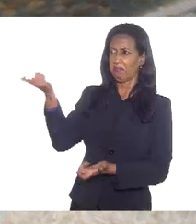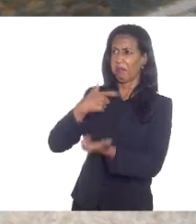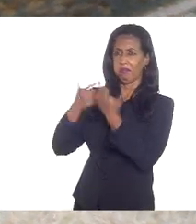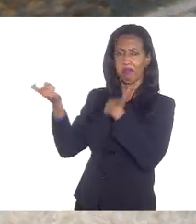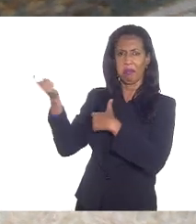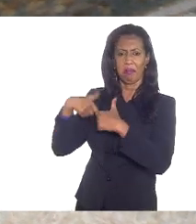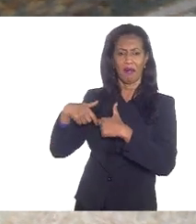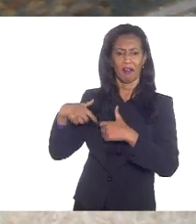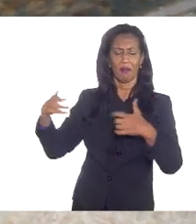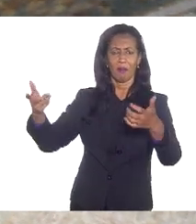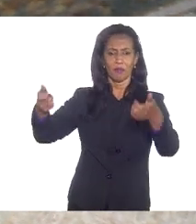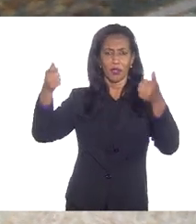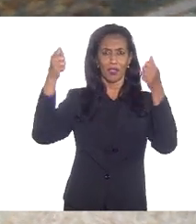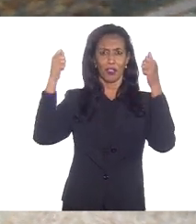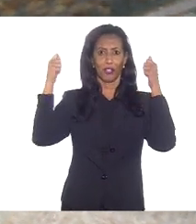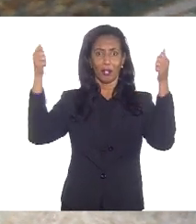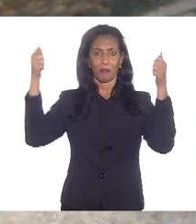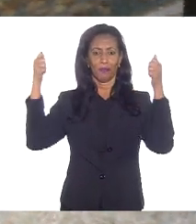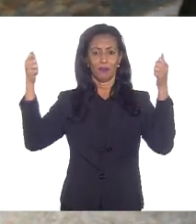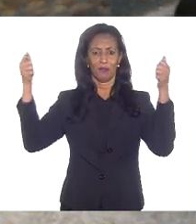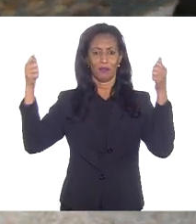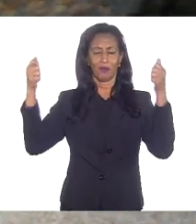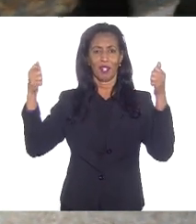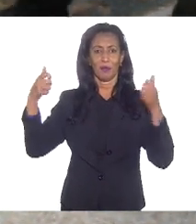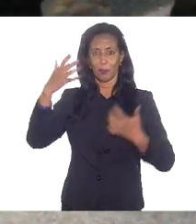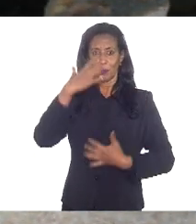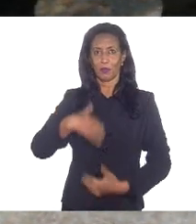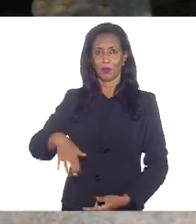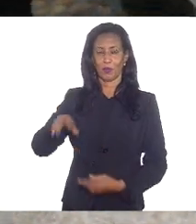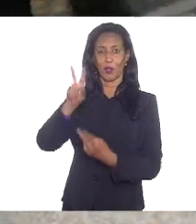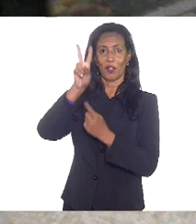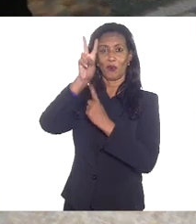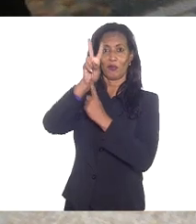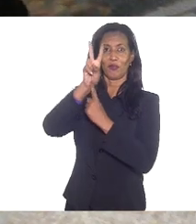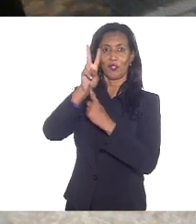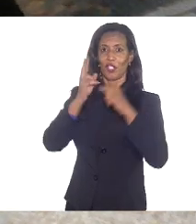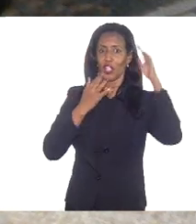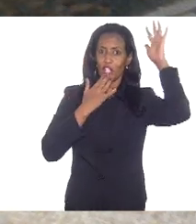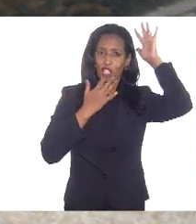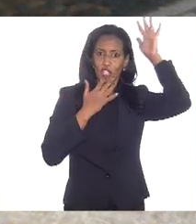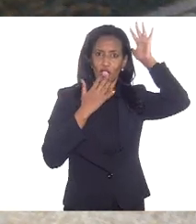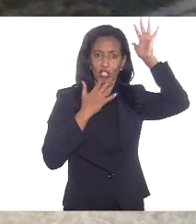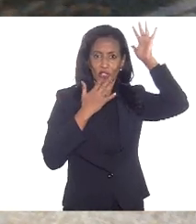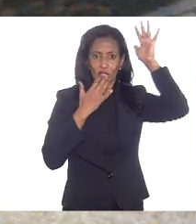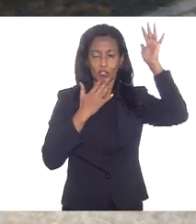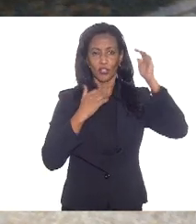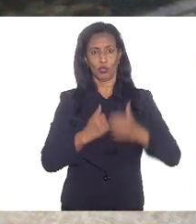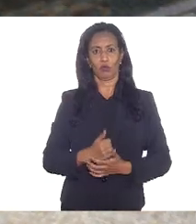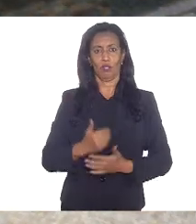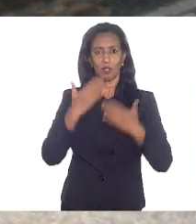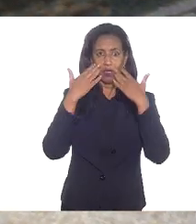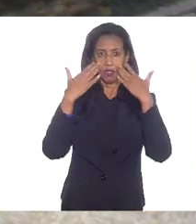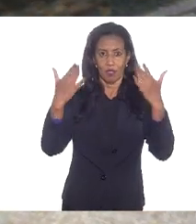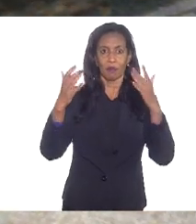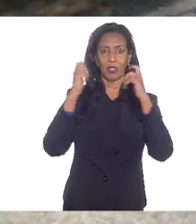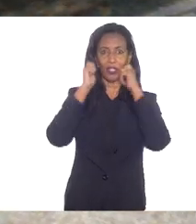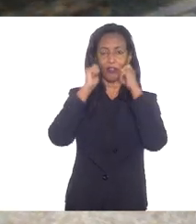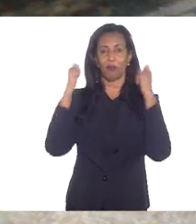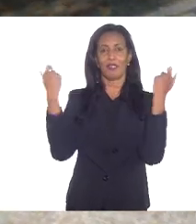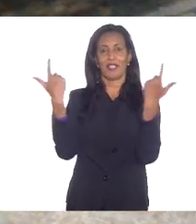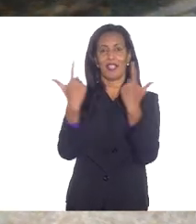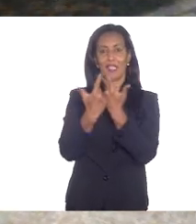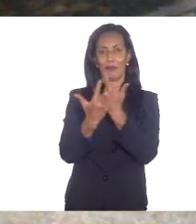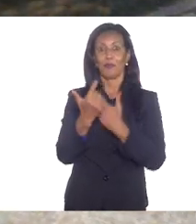por manifestantes travestidos de índios que estão fazendo baderna na porta da Assembleia Legislativa e